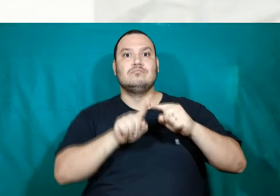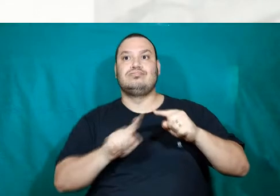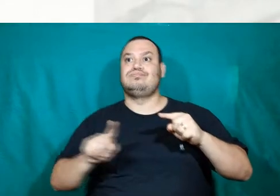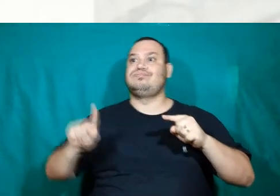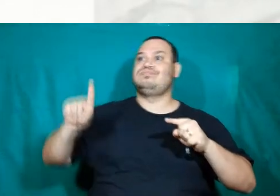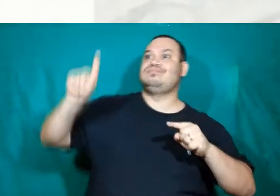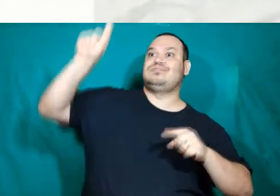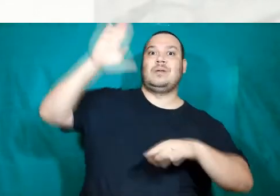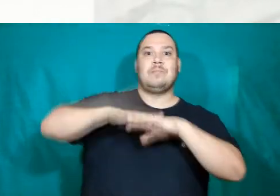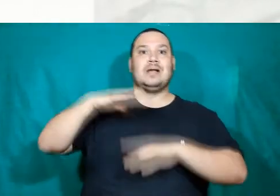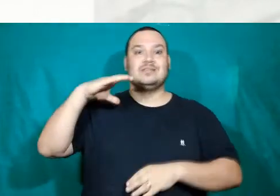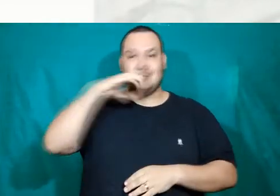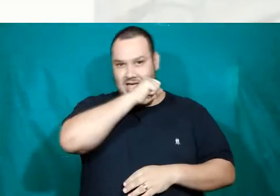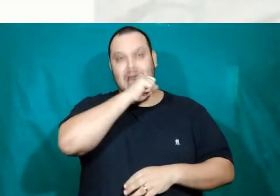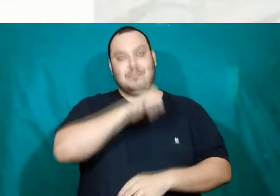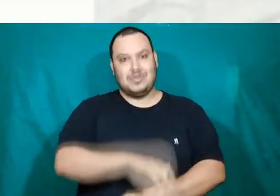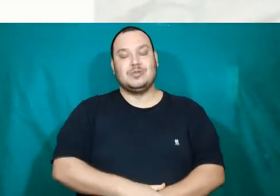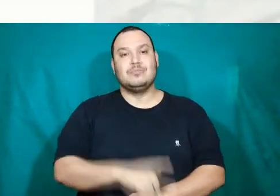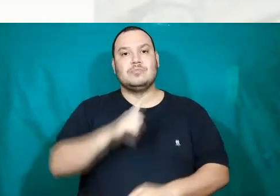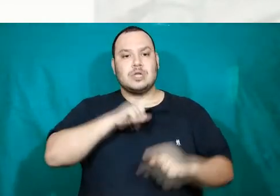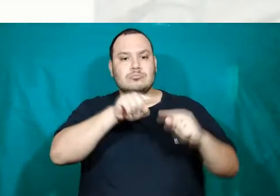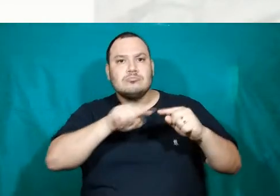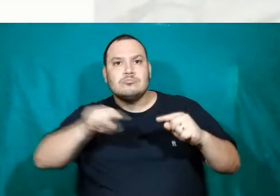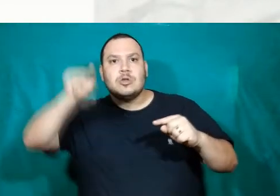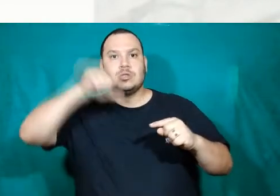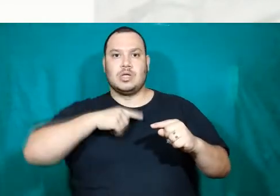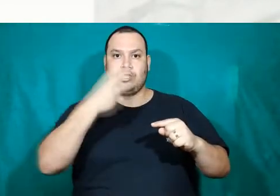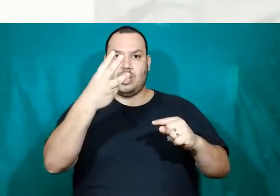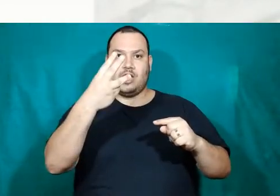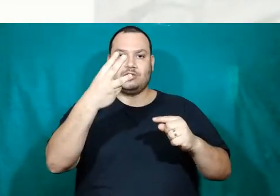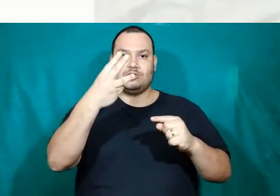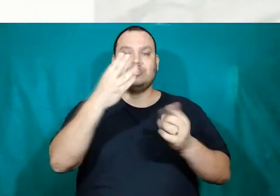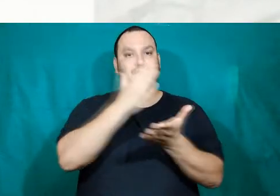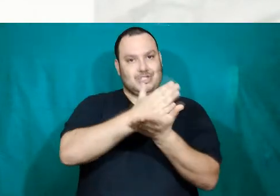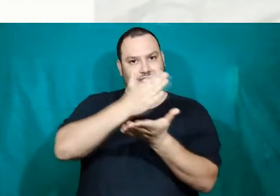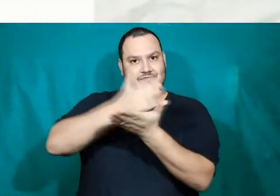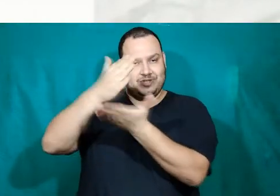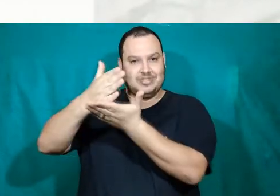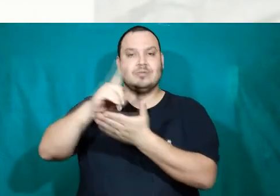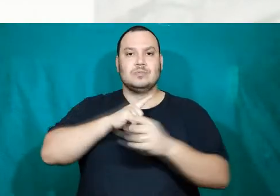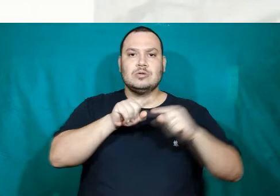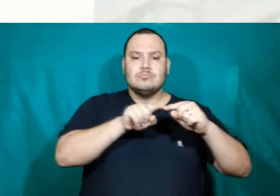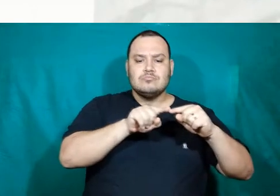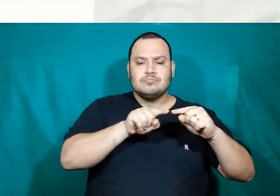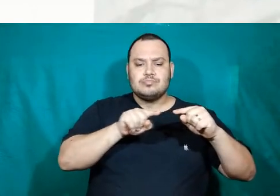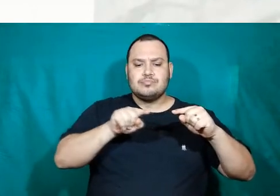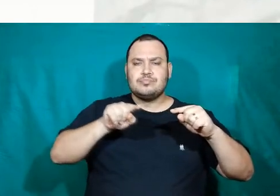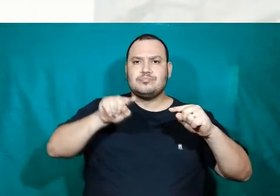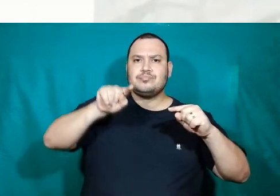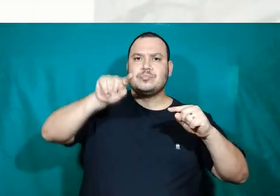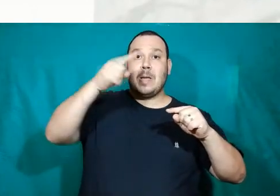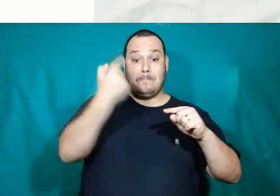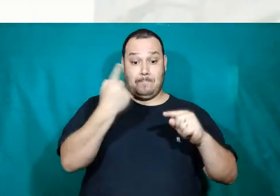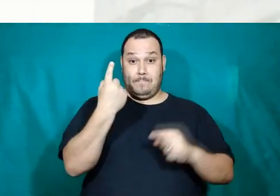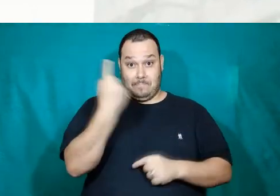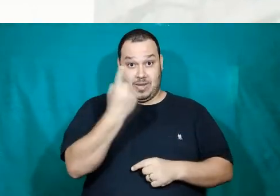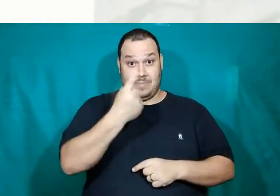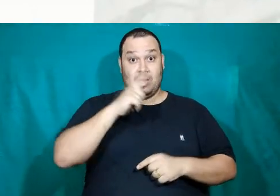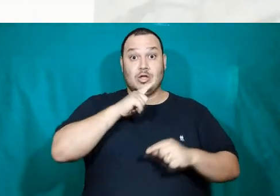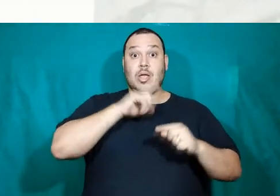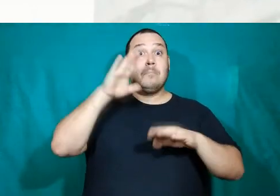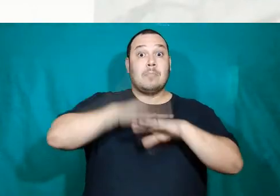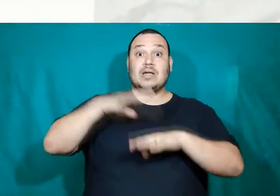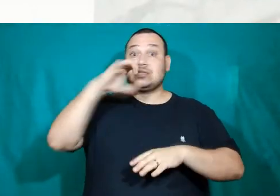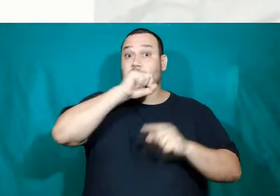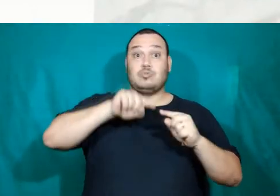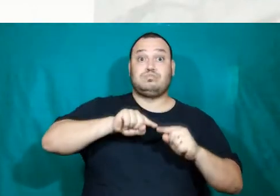fases. A primeira, de crescimento exponencial, representado pelo crescimento acentuado do número de novos casos de infecção.